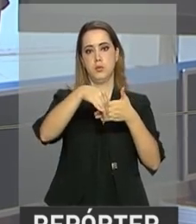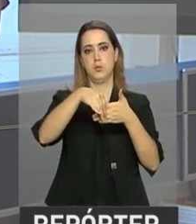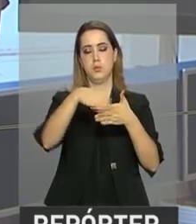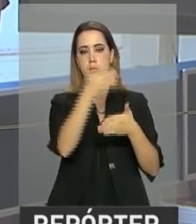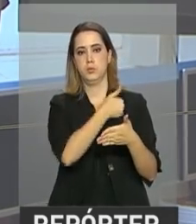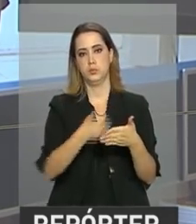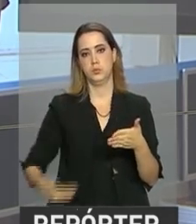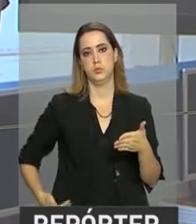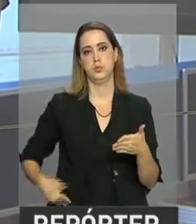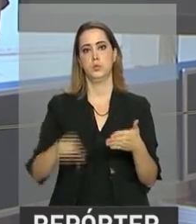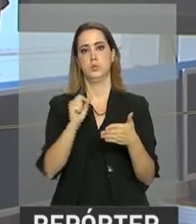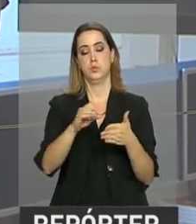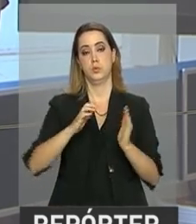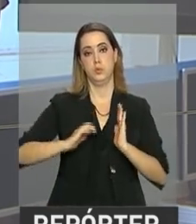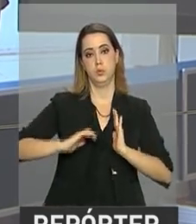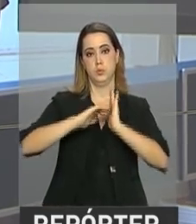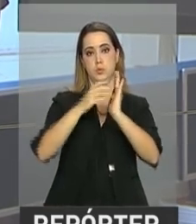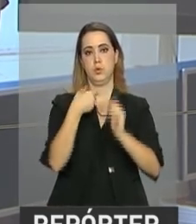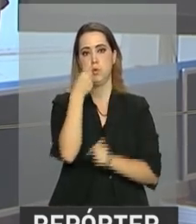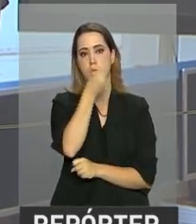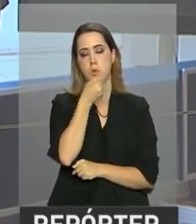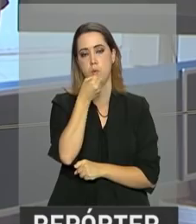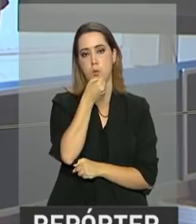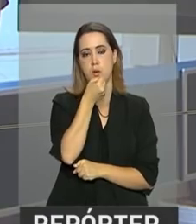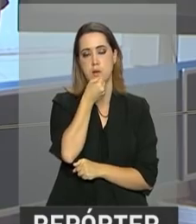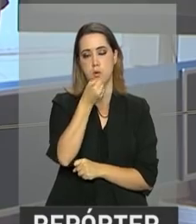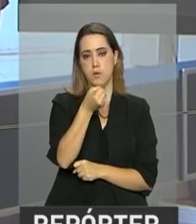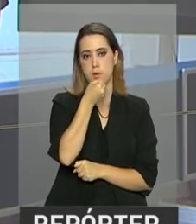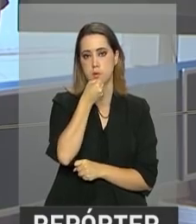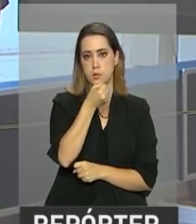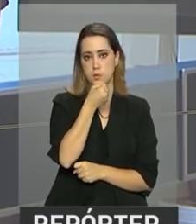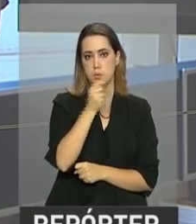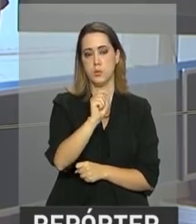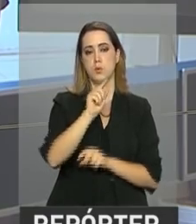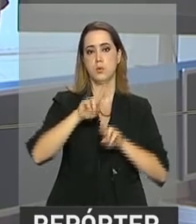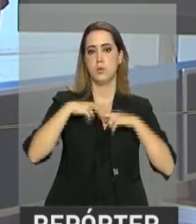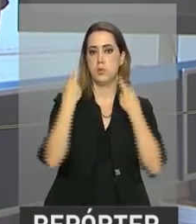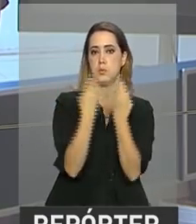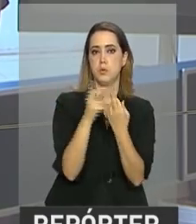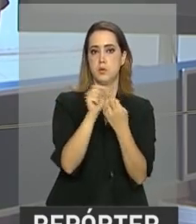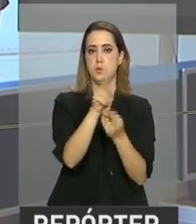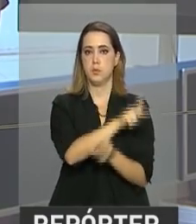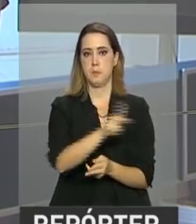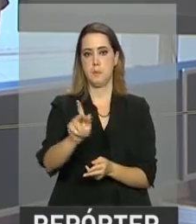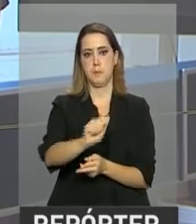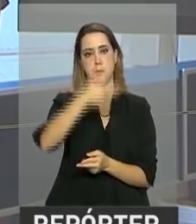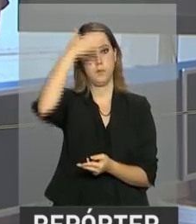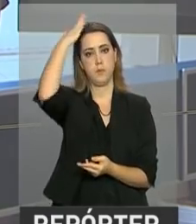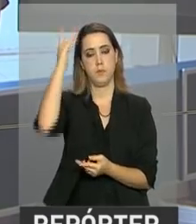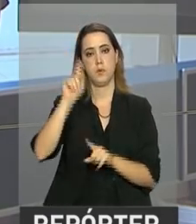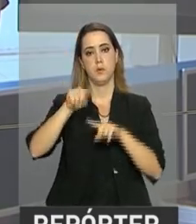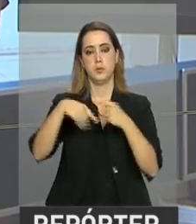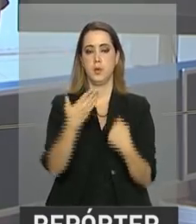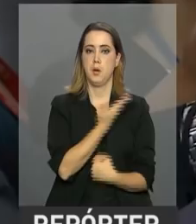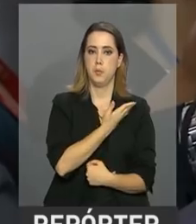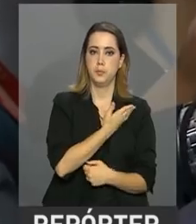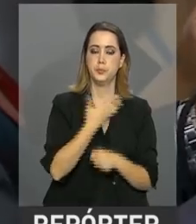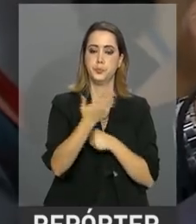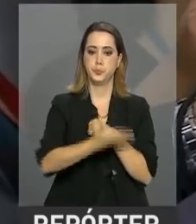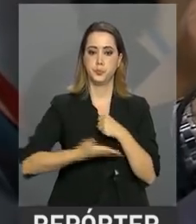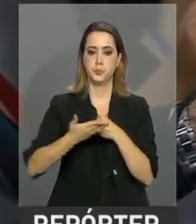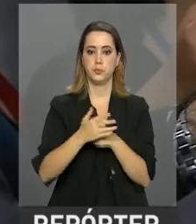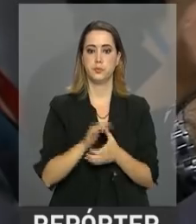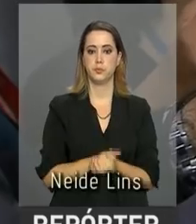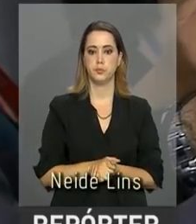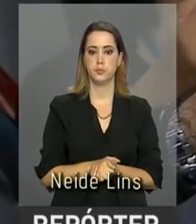Romero Jucá. Ele conversou com jornalistas após a reunião com o presidente Michel Temer e parlamentares da base aliada.